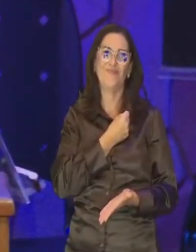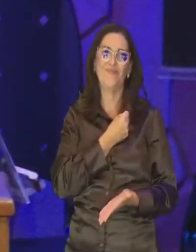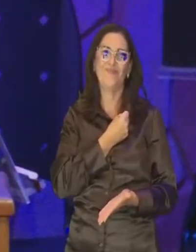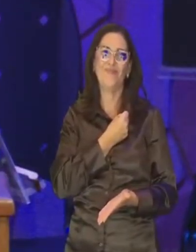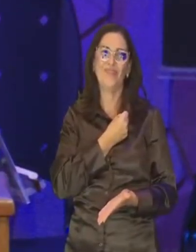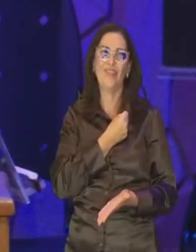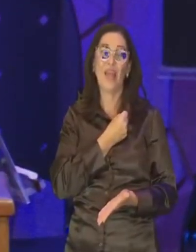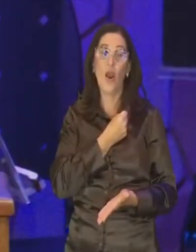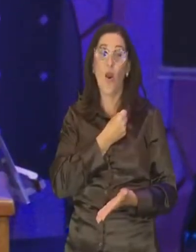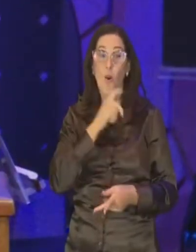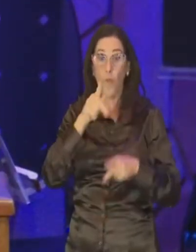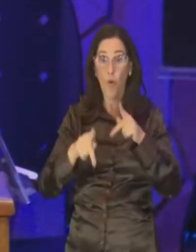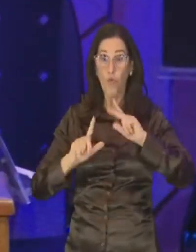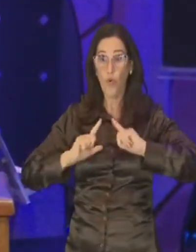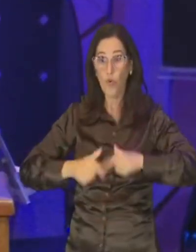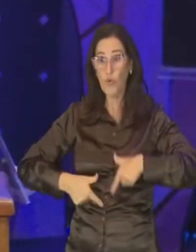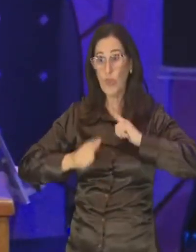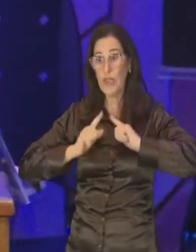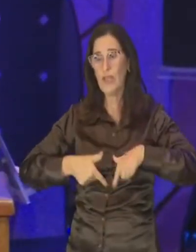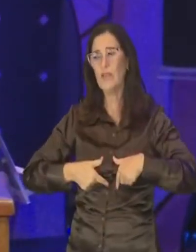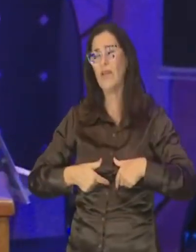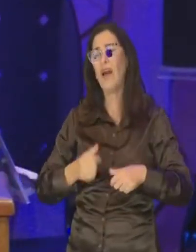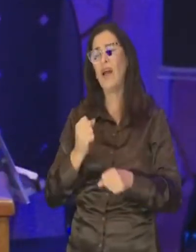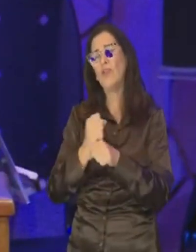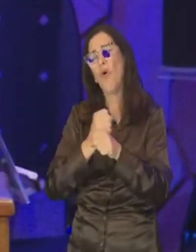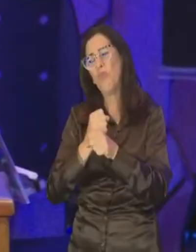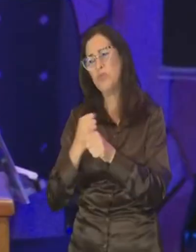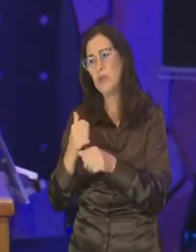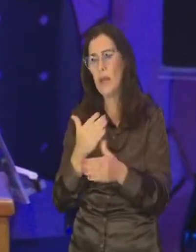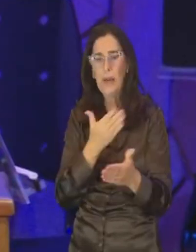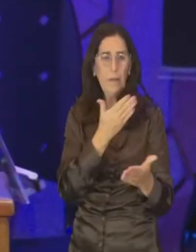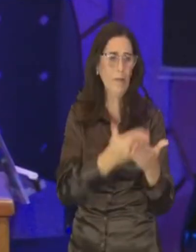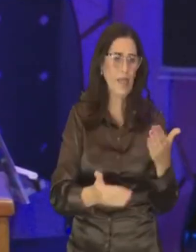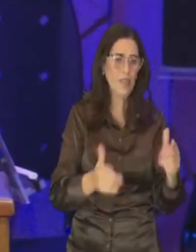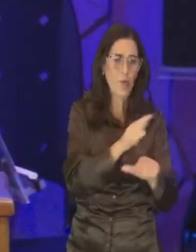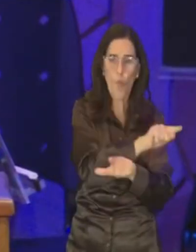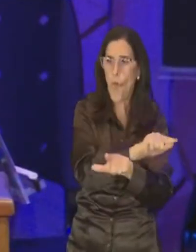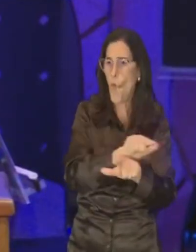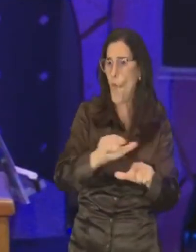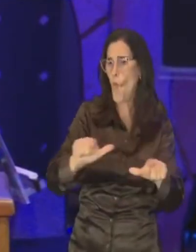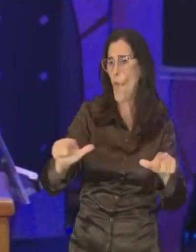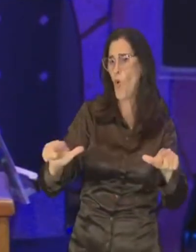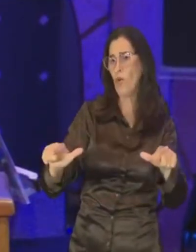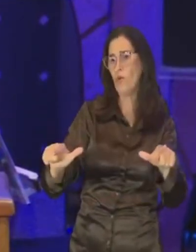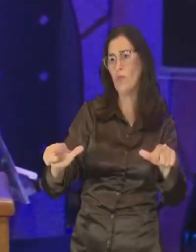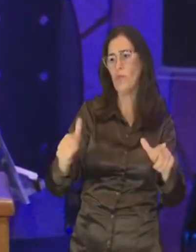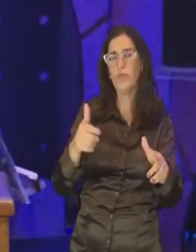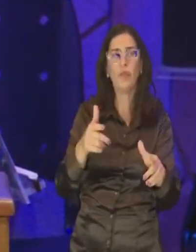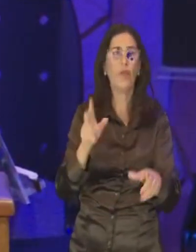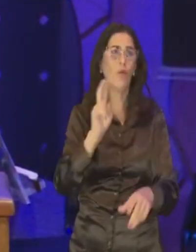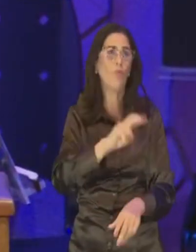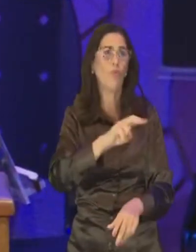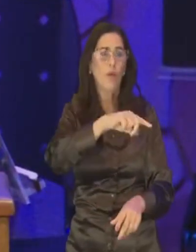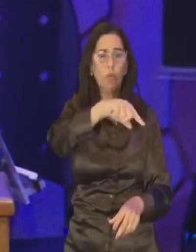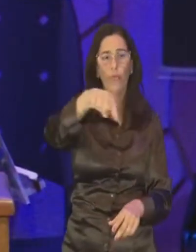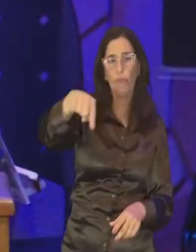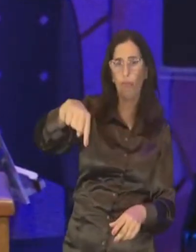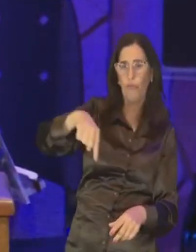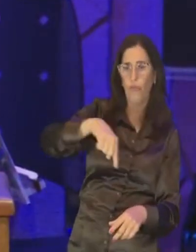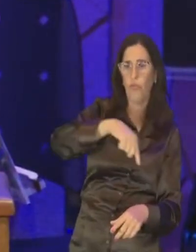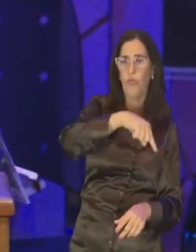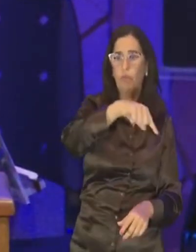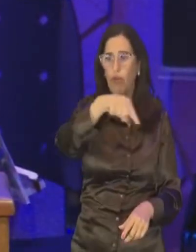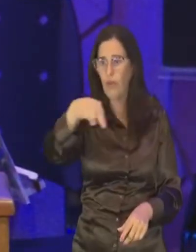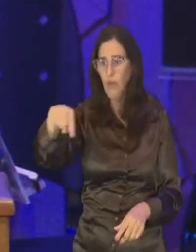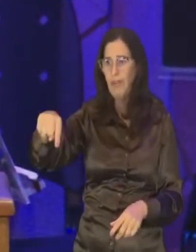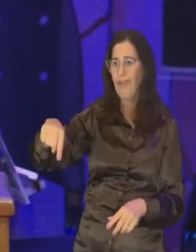O povo de Israel andou por tantos anos perdidos no deserto, andando em círculos, era bem